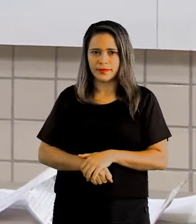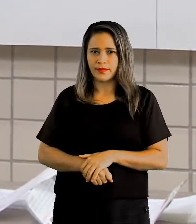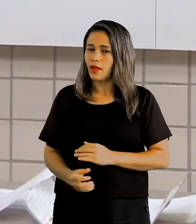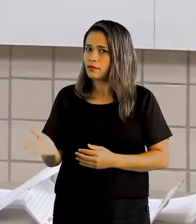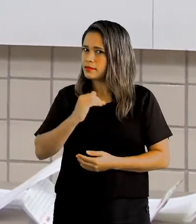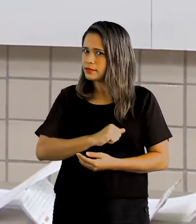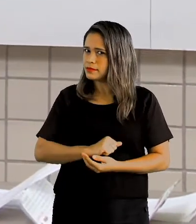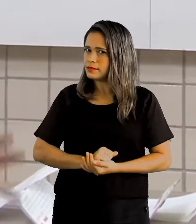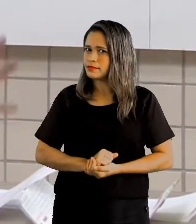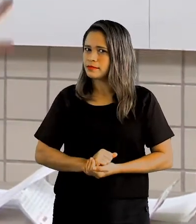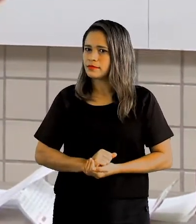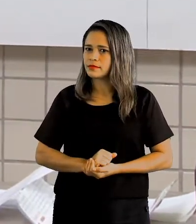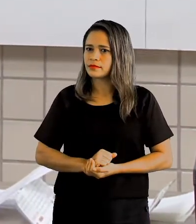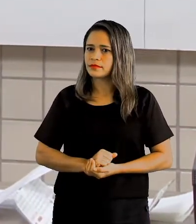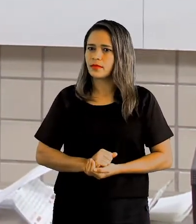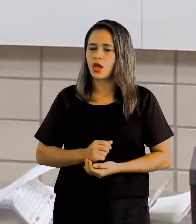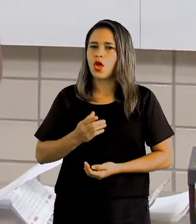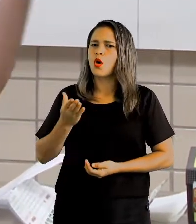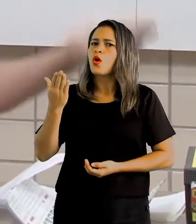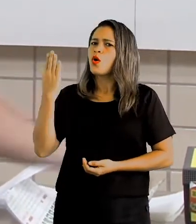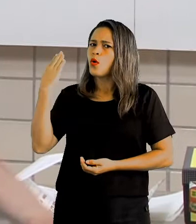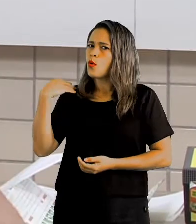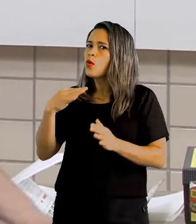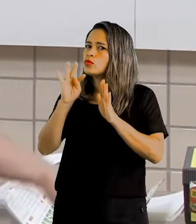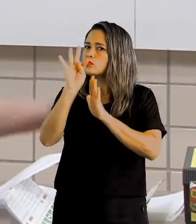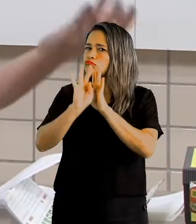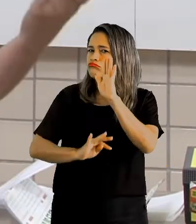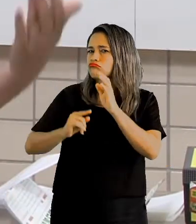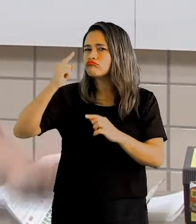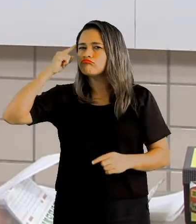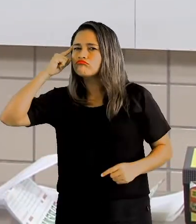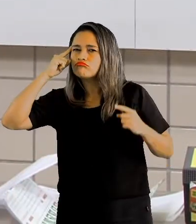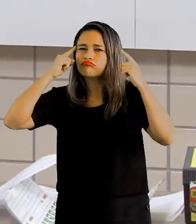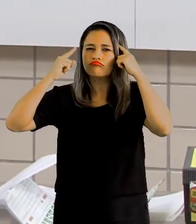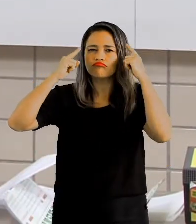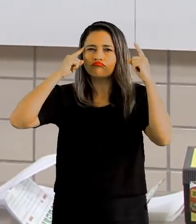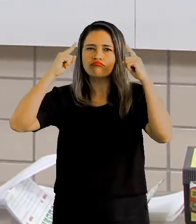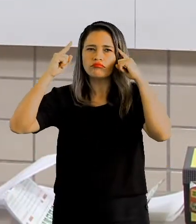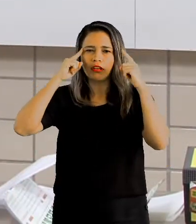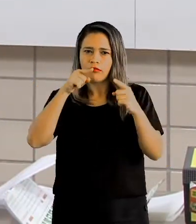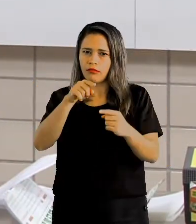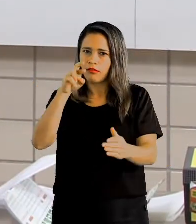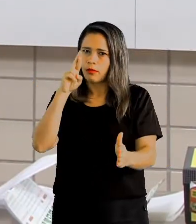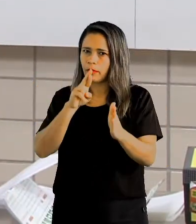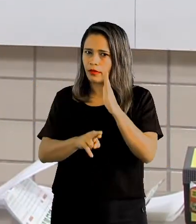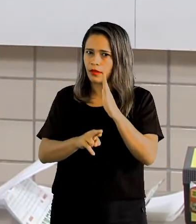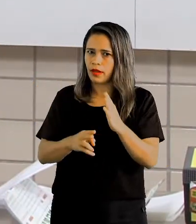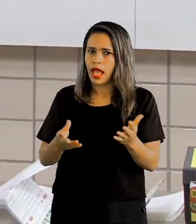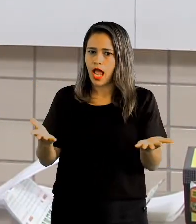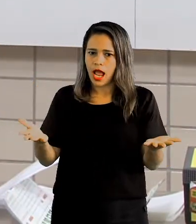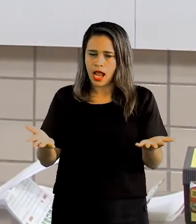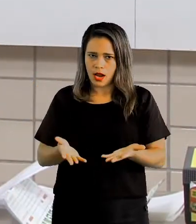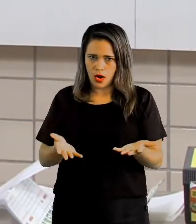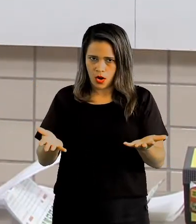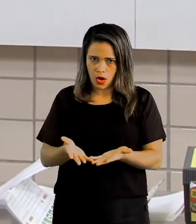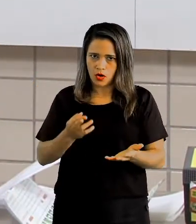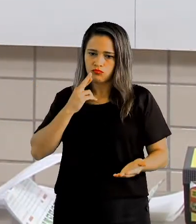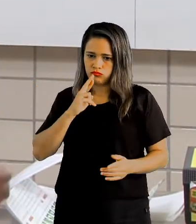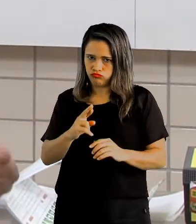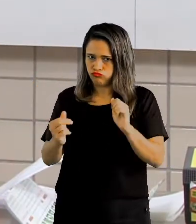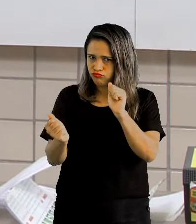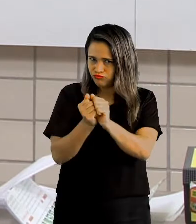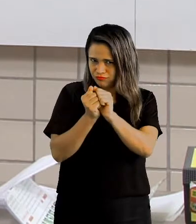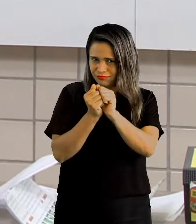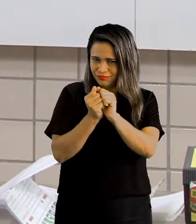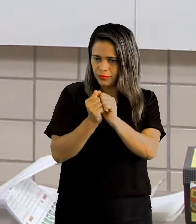Vamos lá? No outro texto eu deixei que vocês pensassem, que vocês respondessem. Nós vamos responder junto agora. Qual